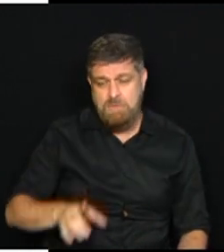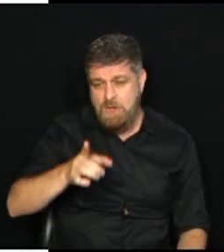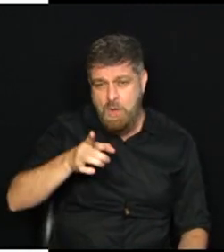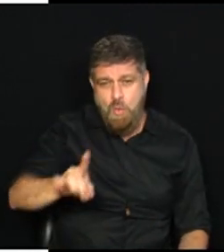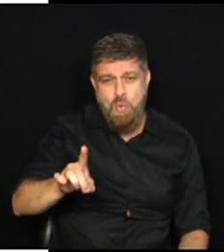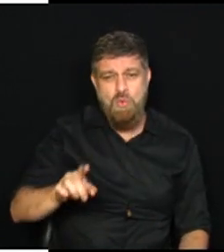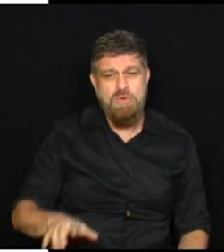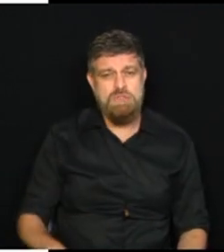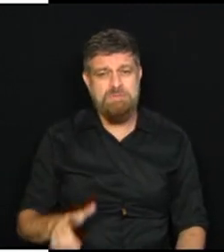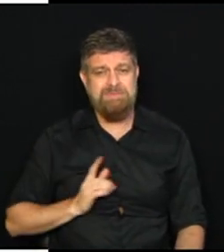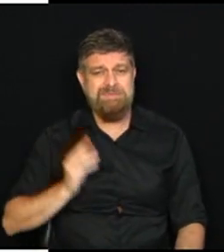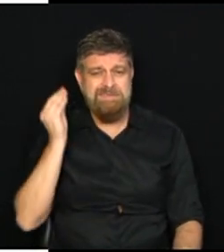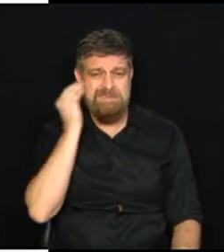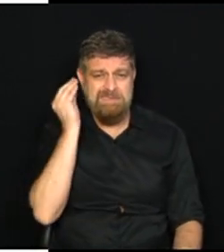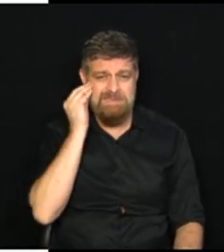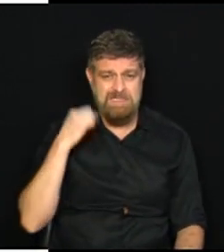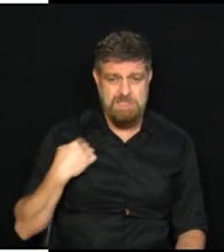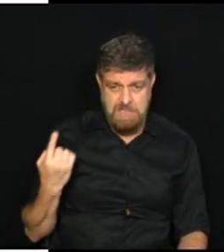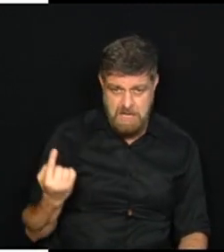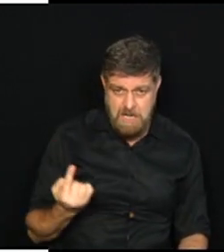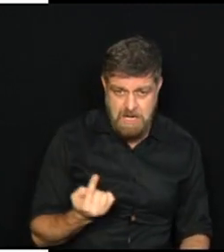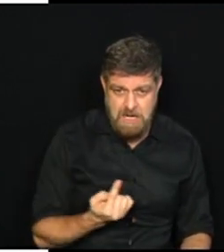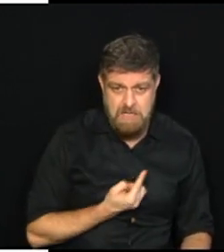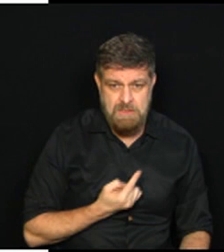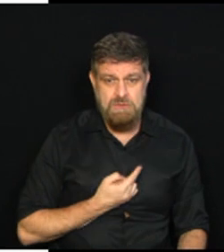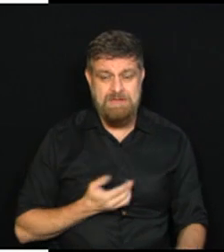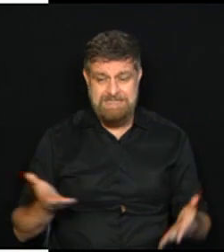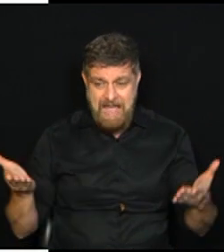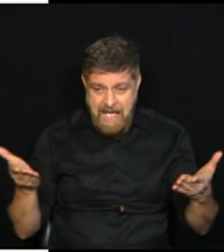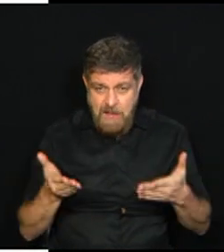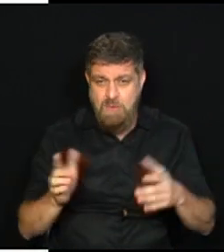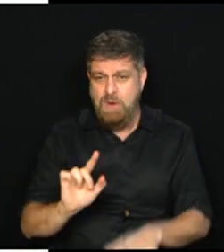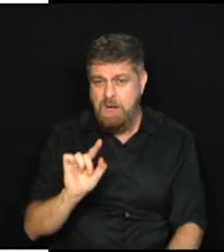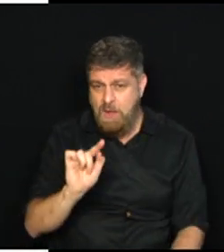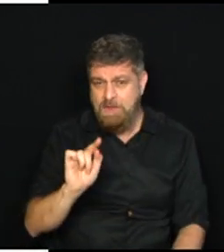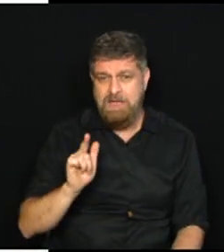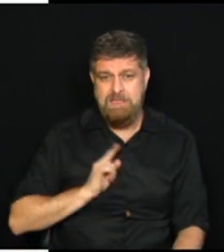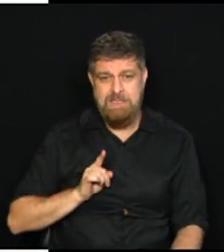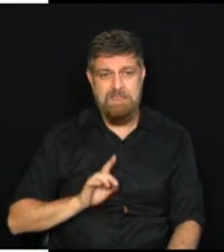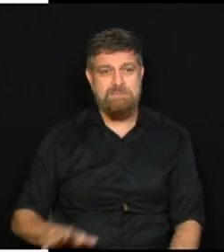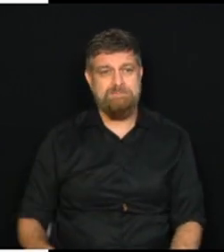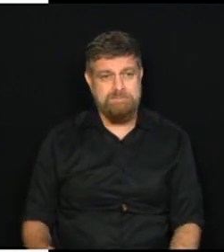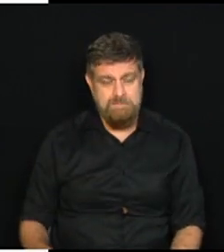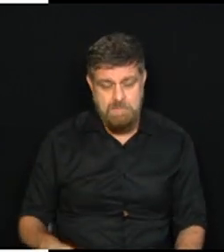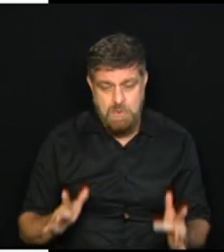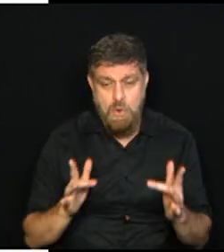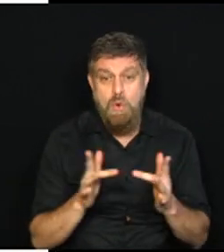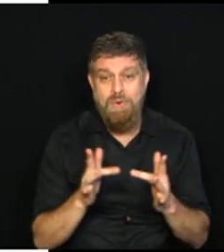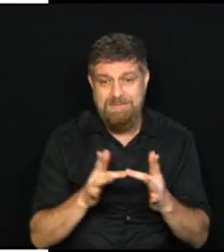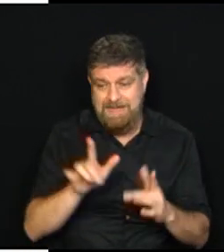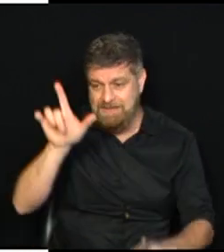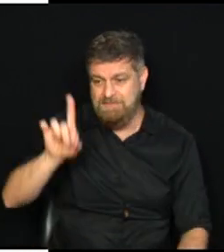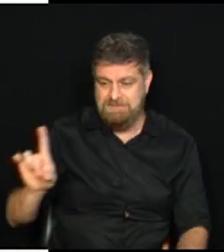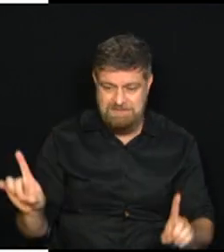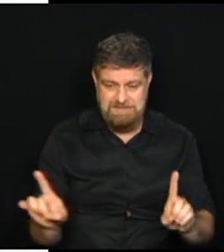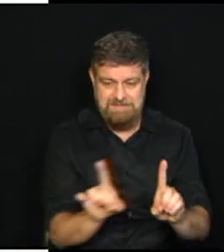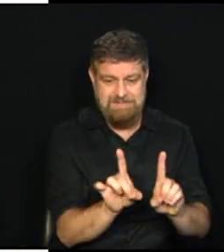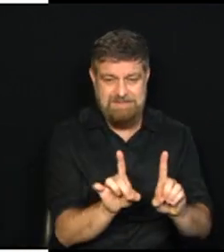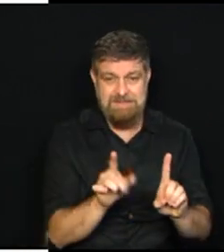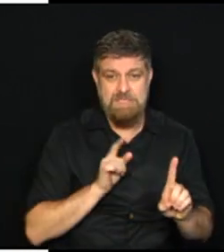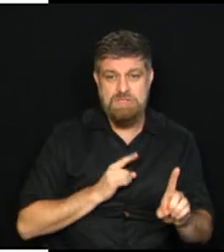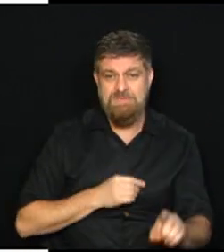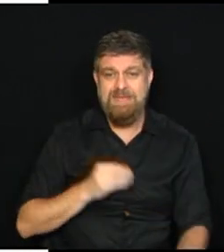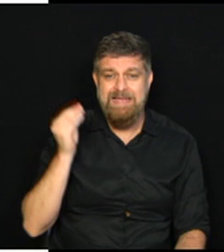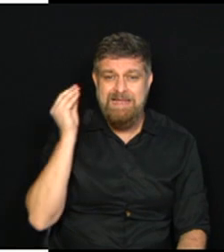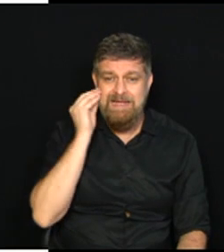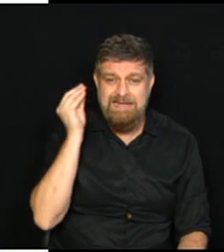última tipo de testagem que nós estamos defendendo agora é rastreamento de contatos, que a gente vai trabalhar com um teste